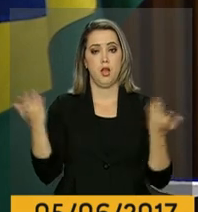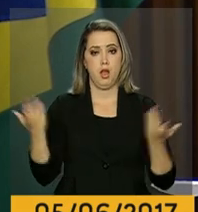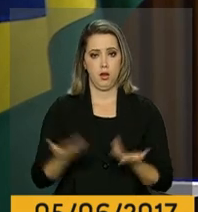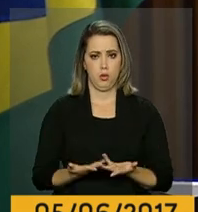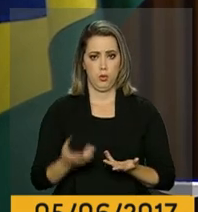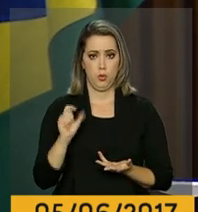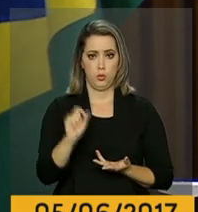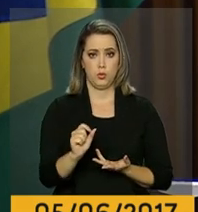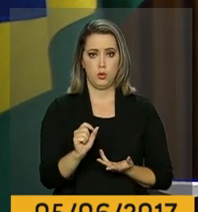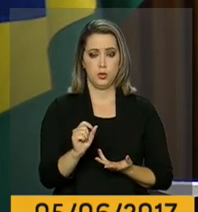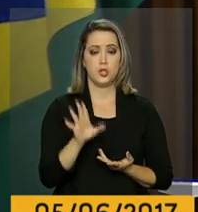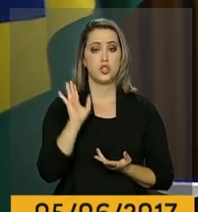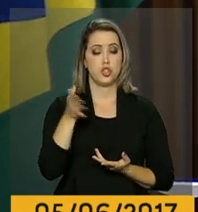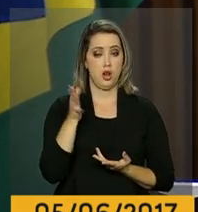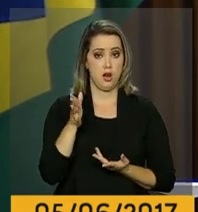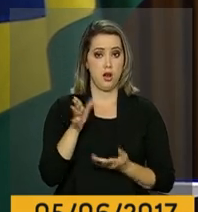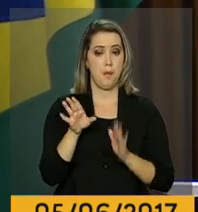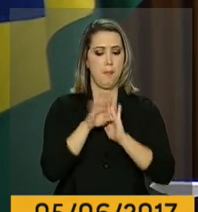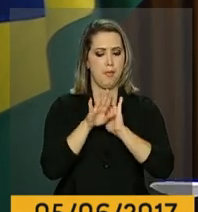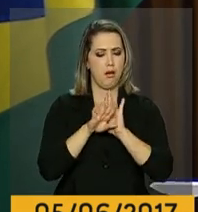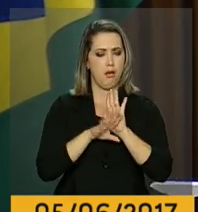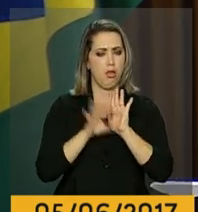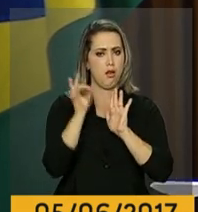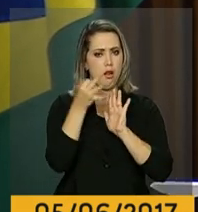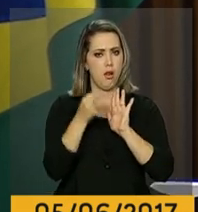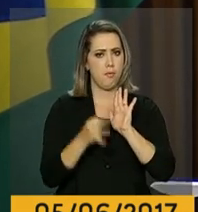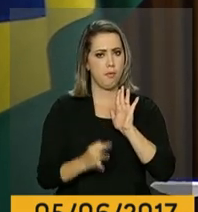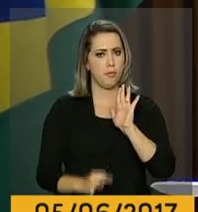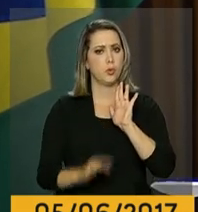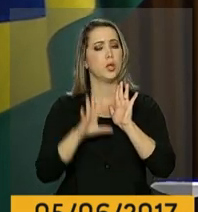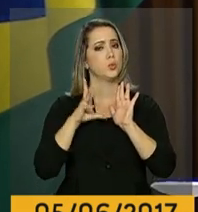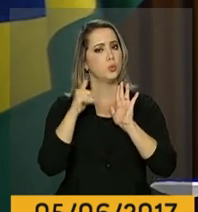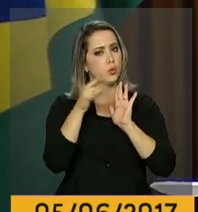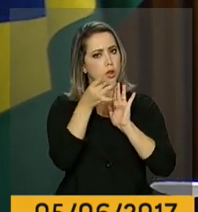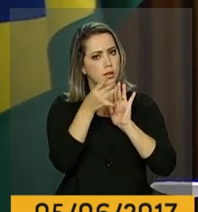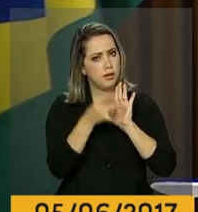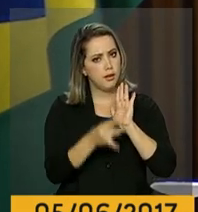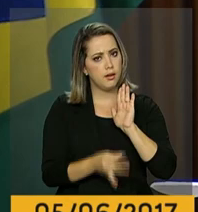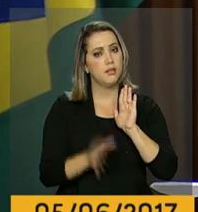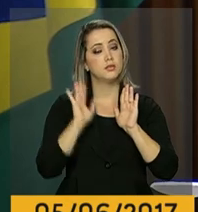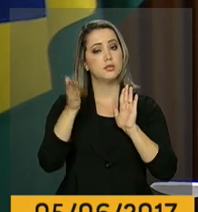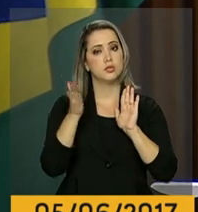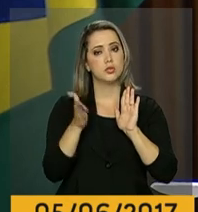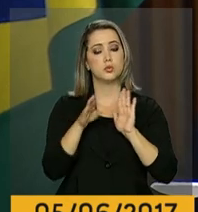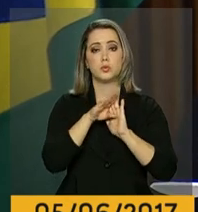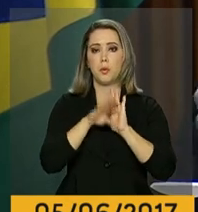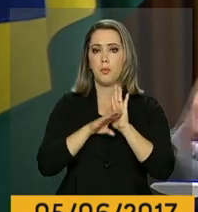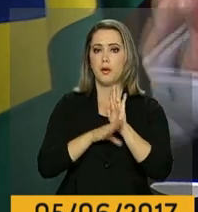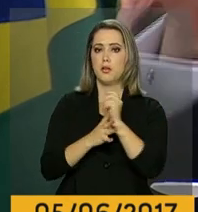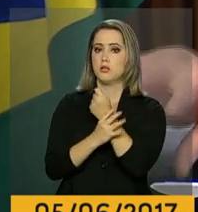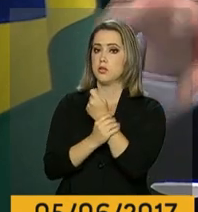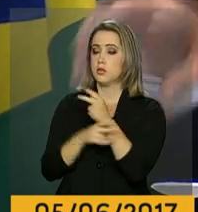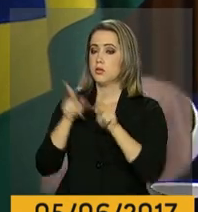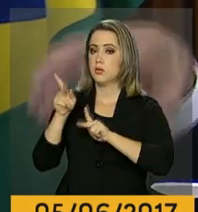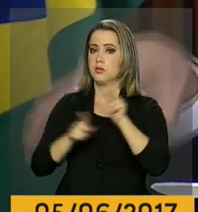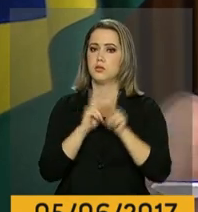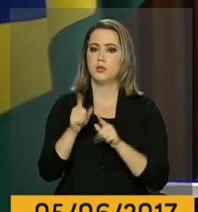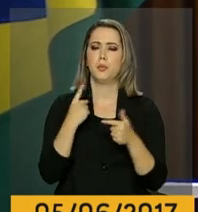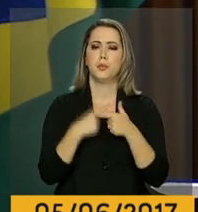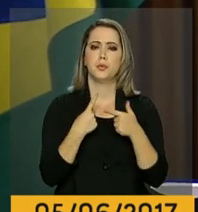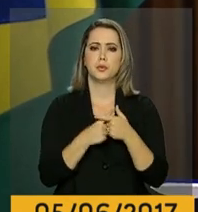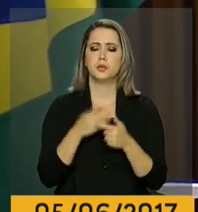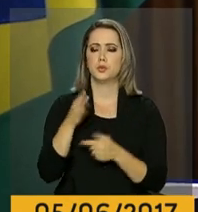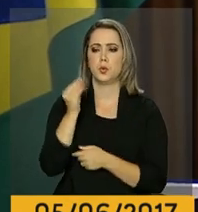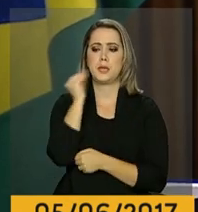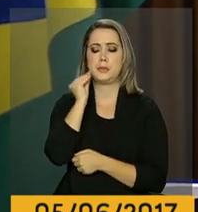sistematizado digamos assim um plano nacional de segurança pública eh fruto precisamente dessas experiências